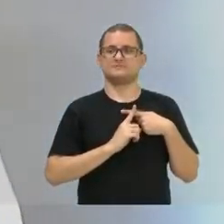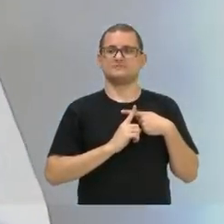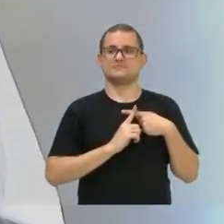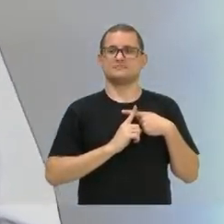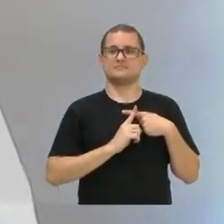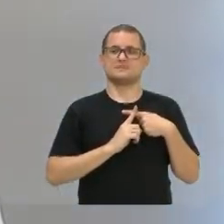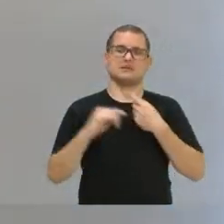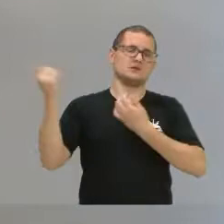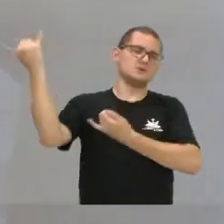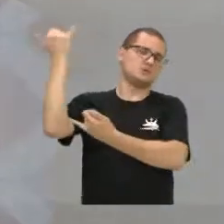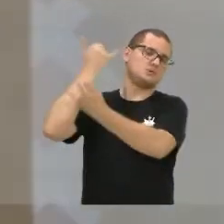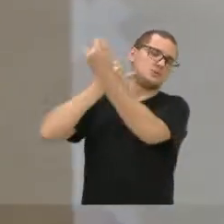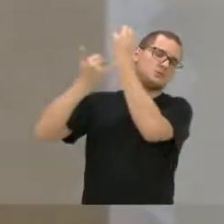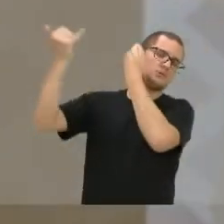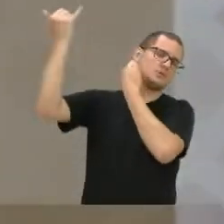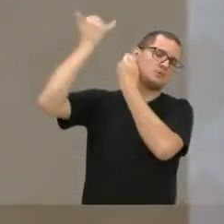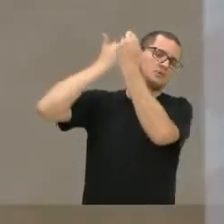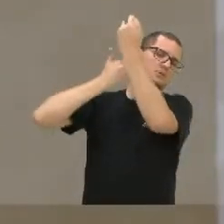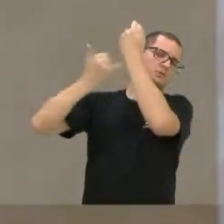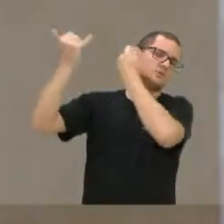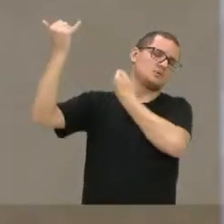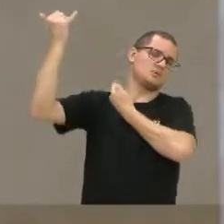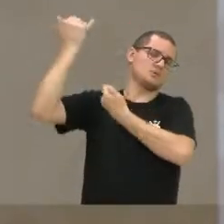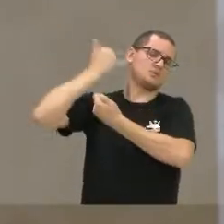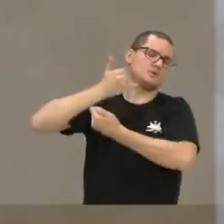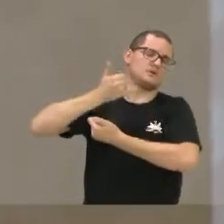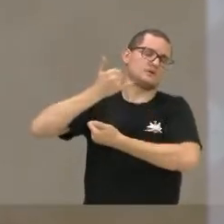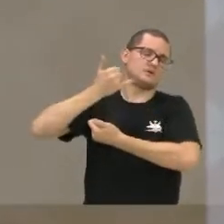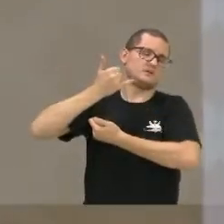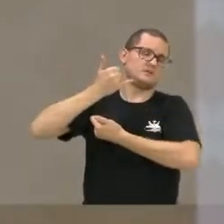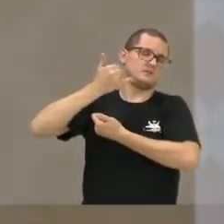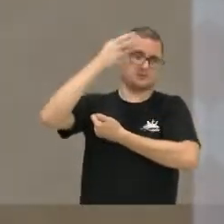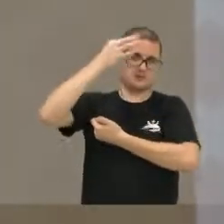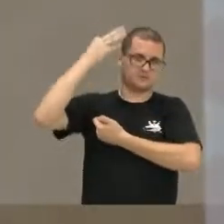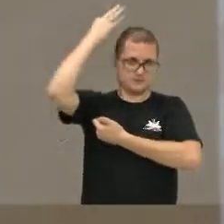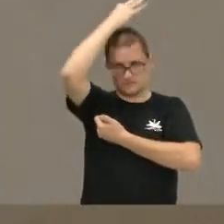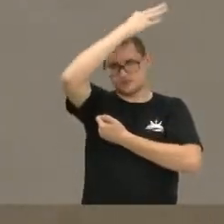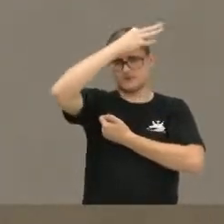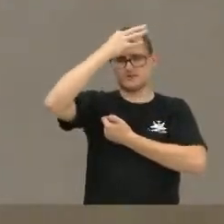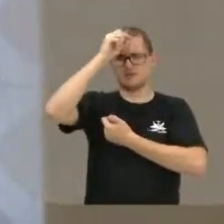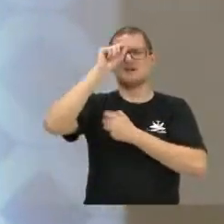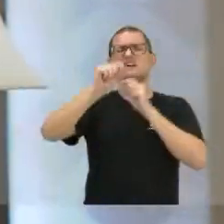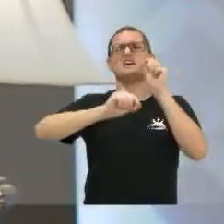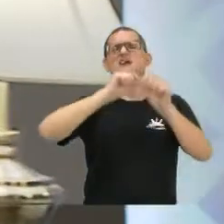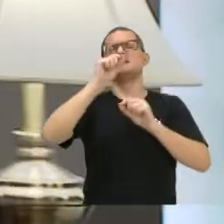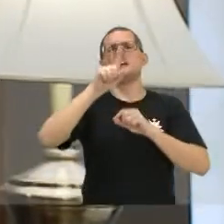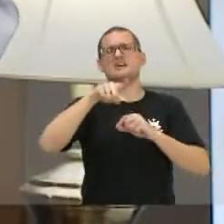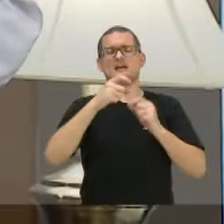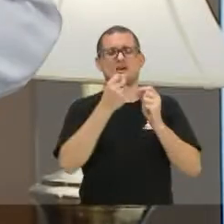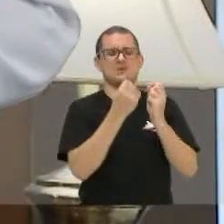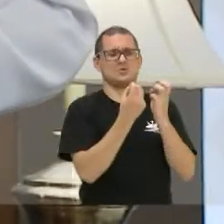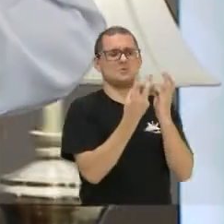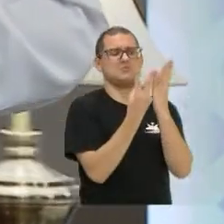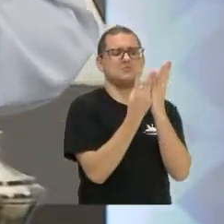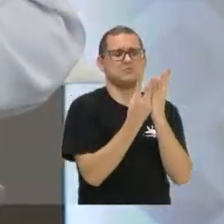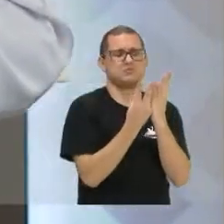inspirados pelo espírito santo quem são esses candelabros